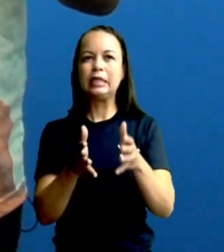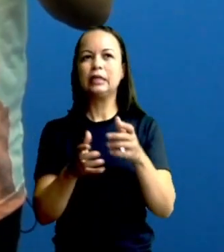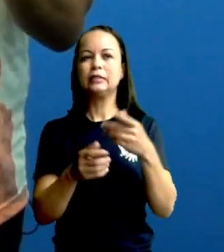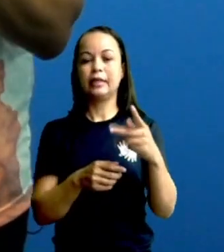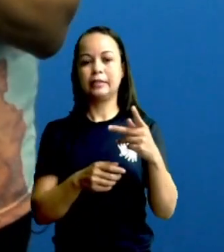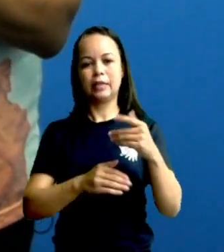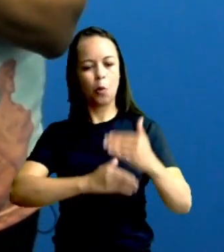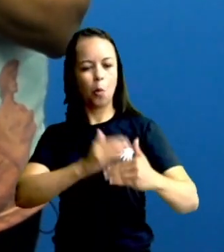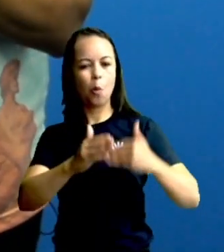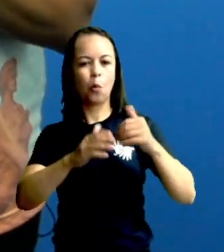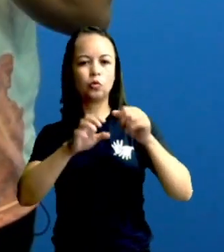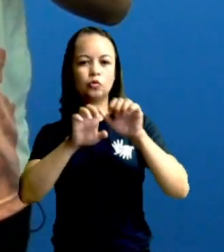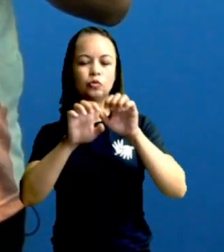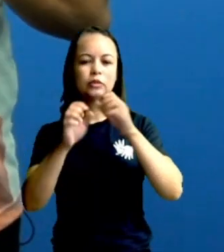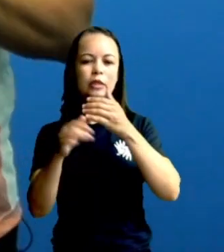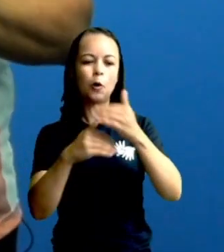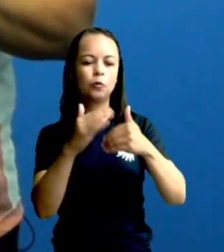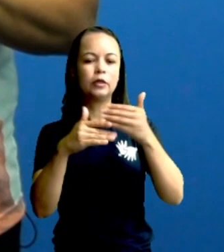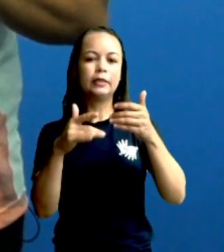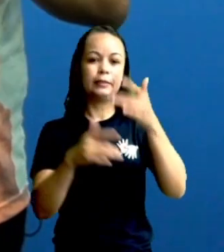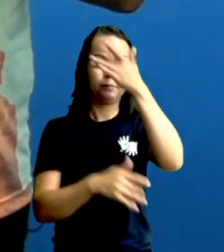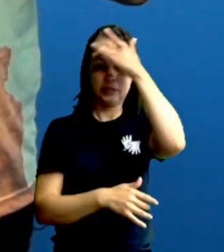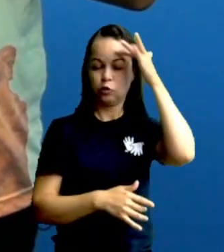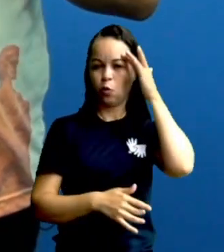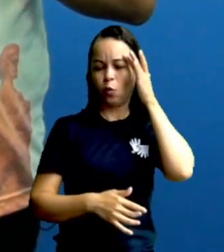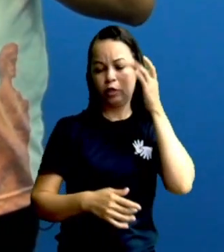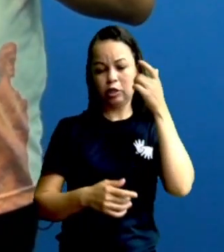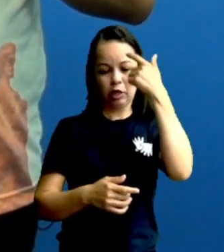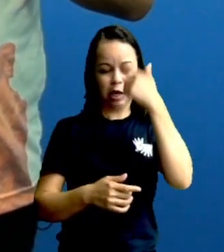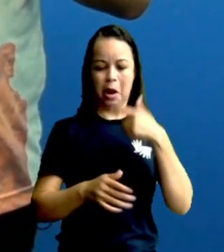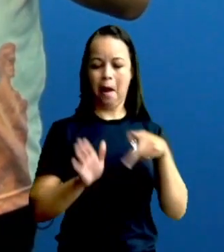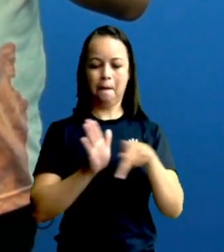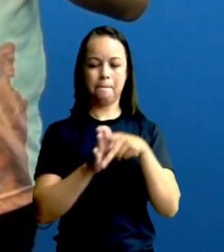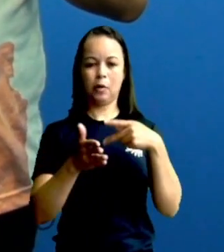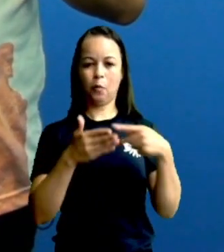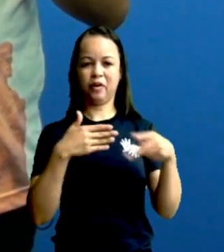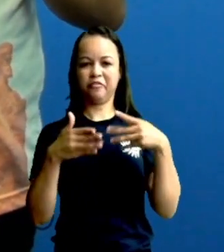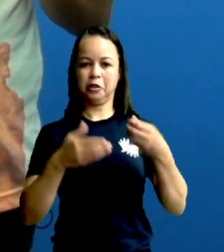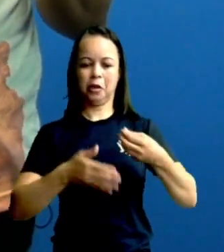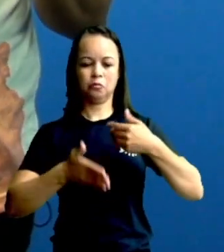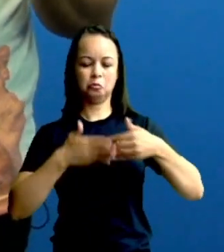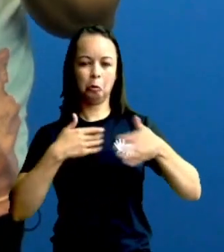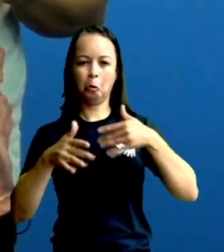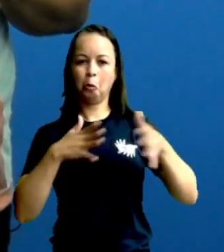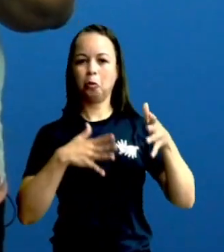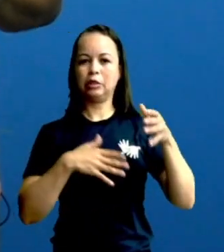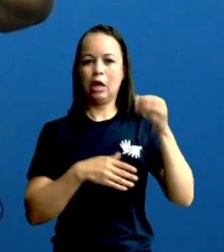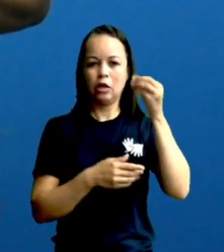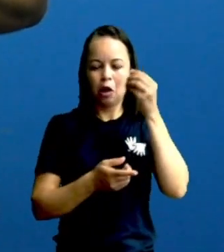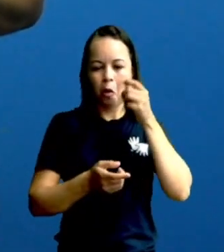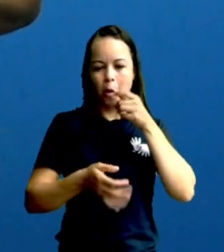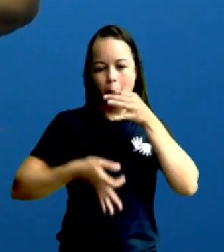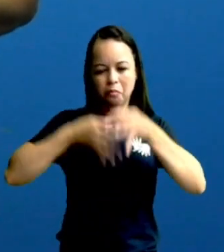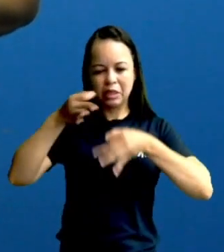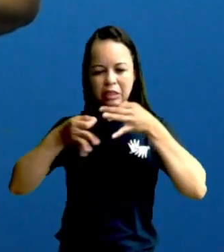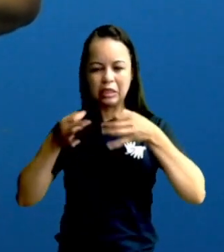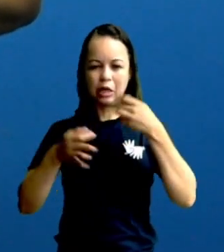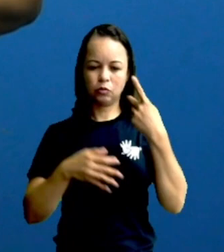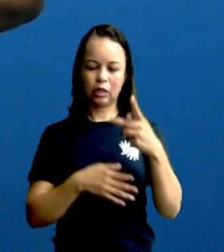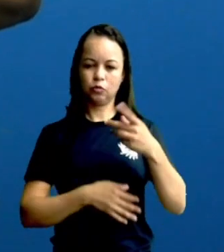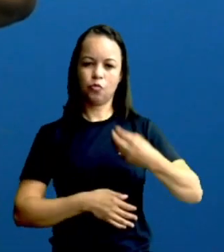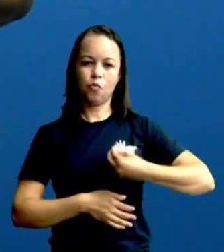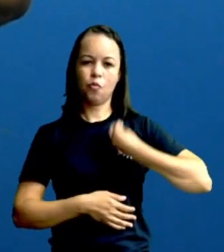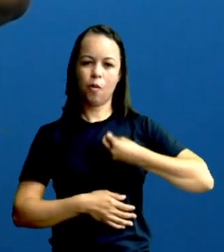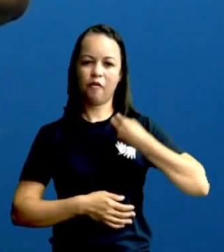dessa construção de pessoas que não se cuidam e que não tem um devido olhar crítico com relação à tua qualidade de